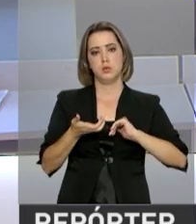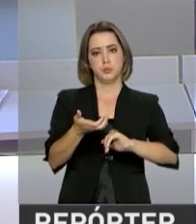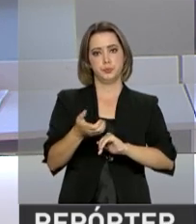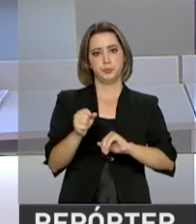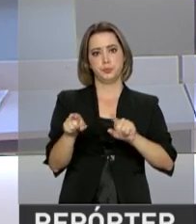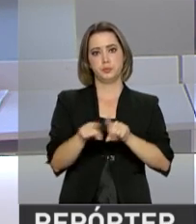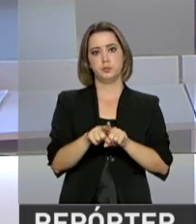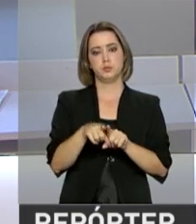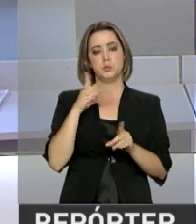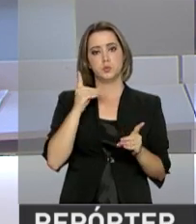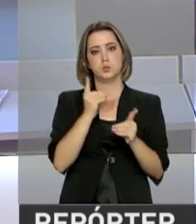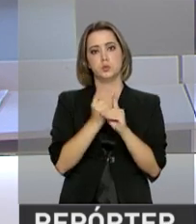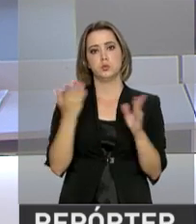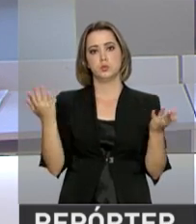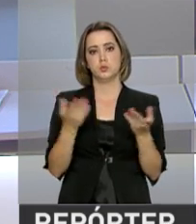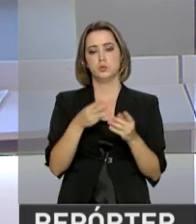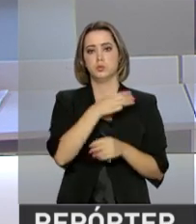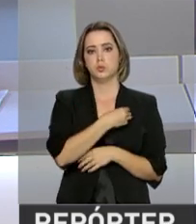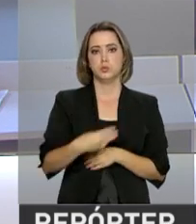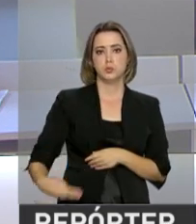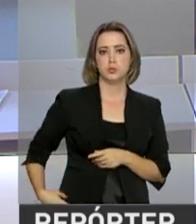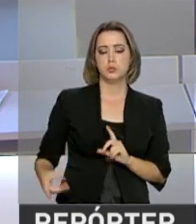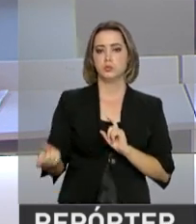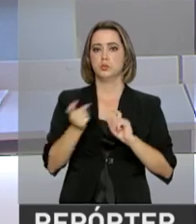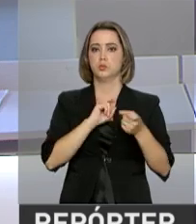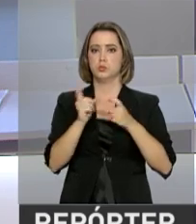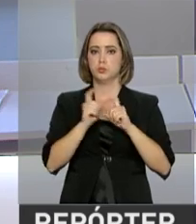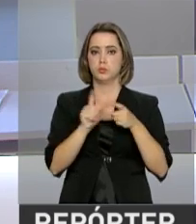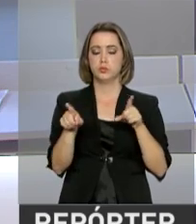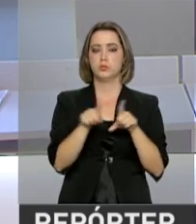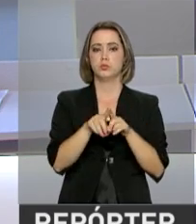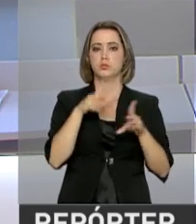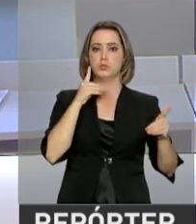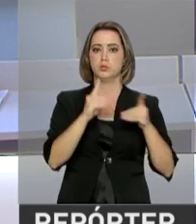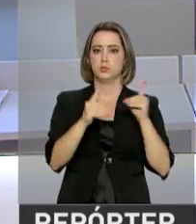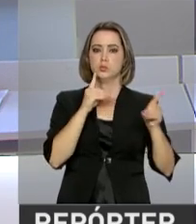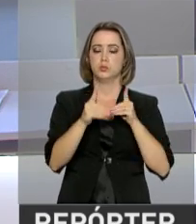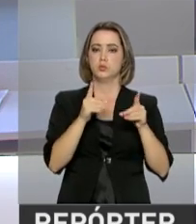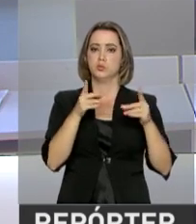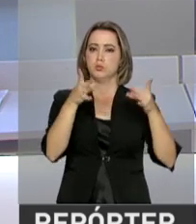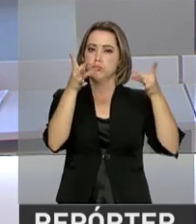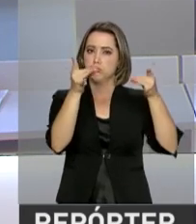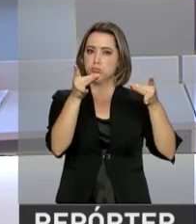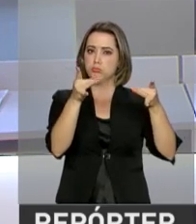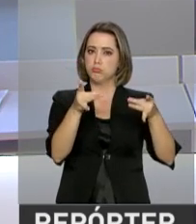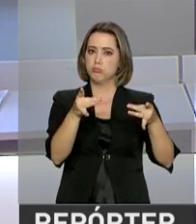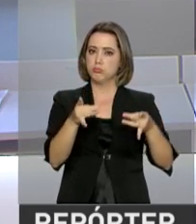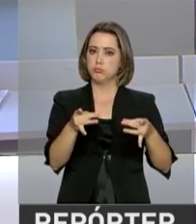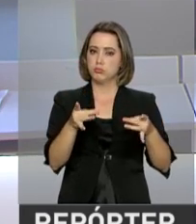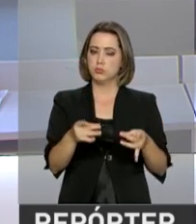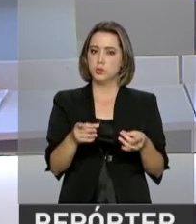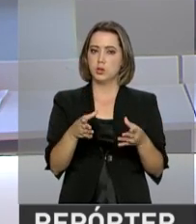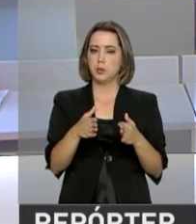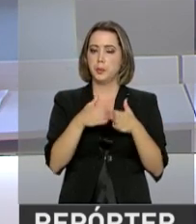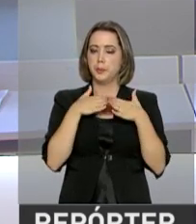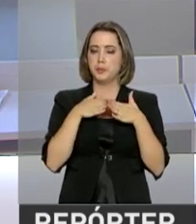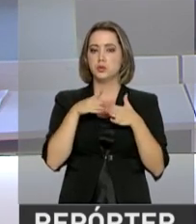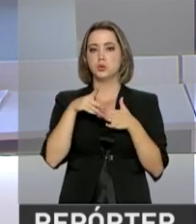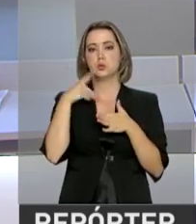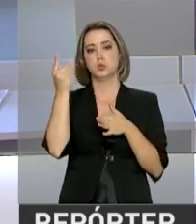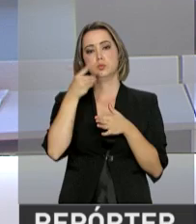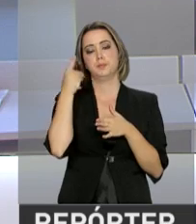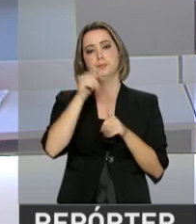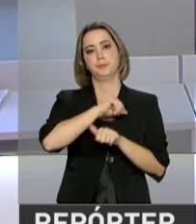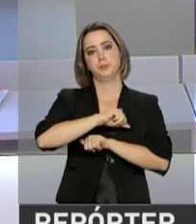Arthur Oliveira Maia, se encontrou hoje com o ministro da Fazenda, Henrique Meirelles, para discutir ponto a ponto as demandas dos parlamentares